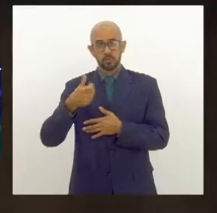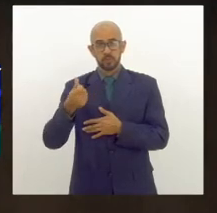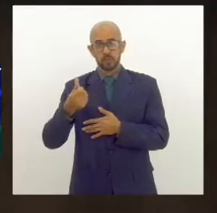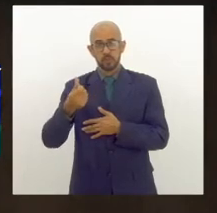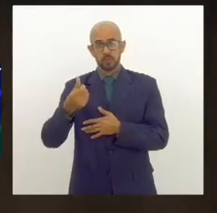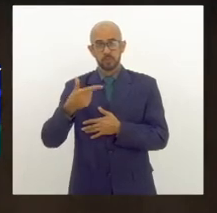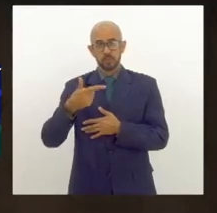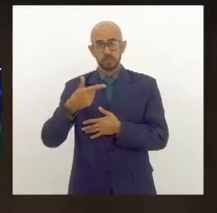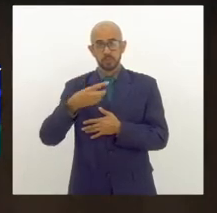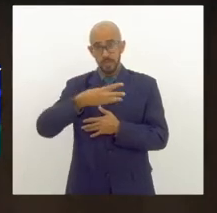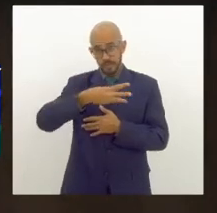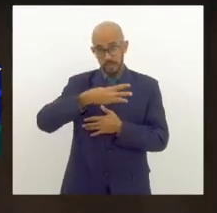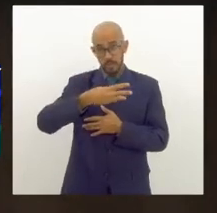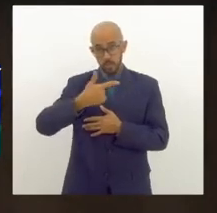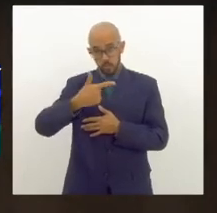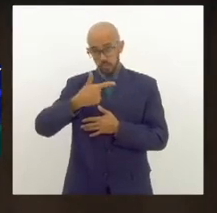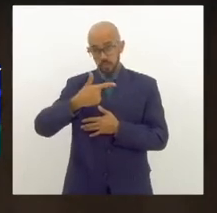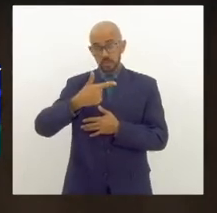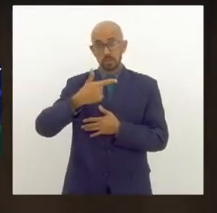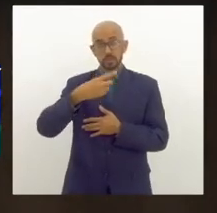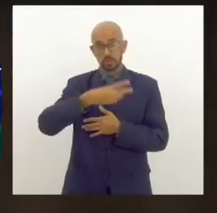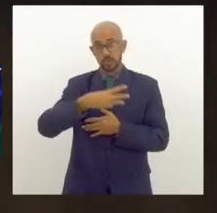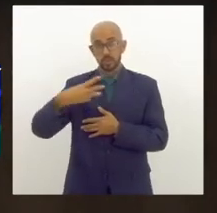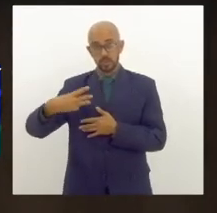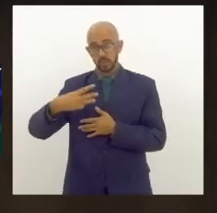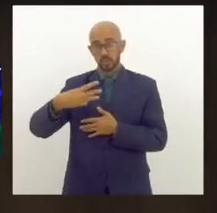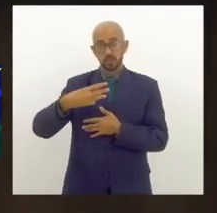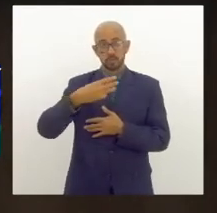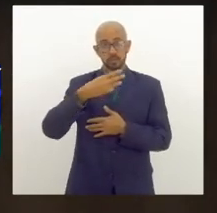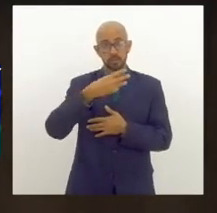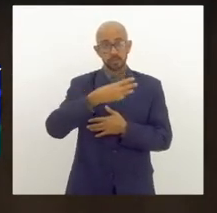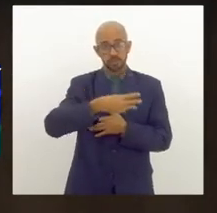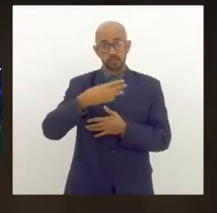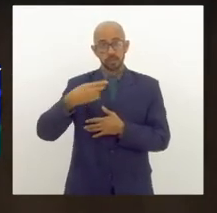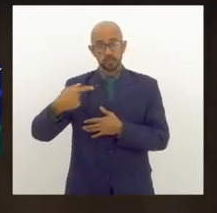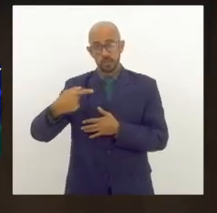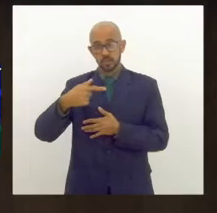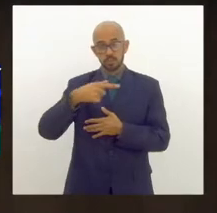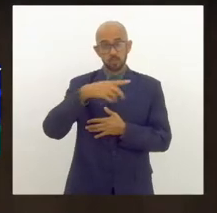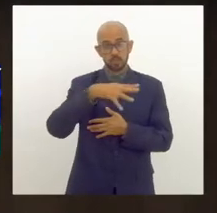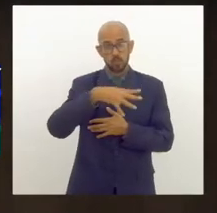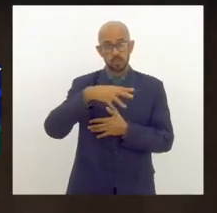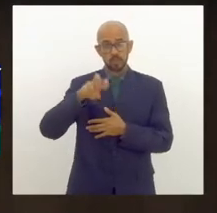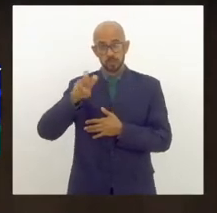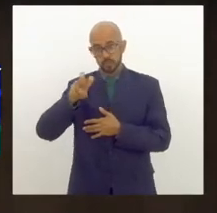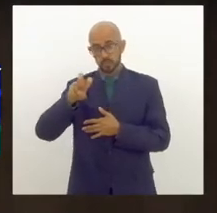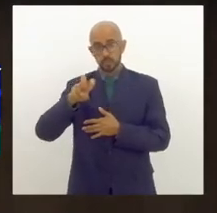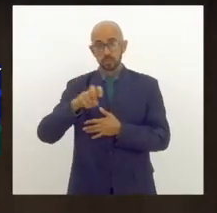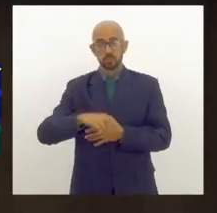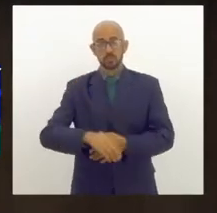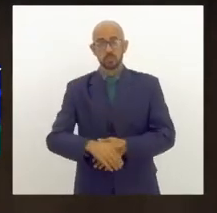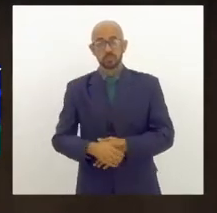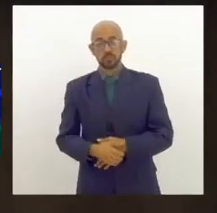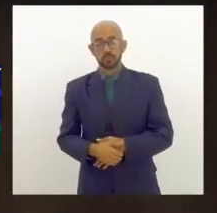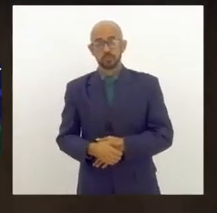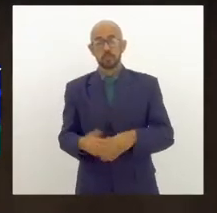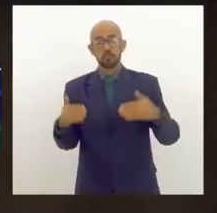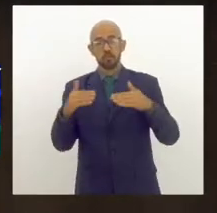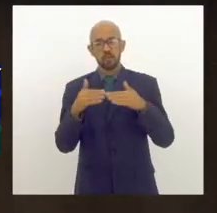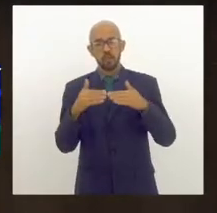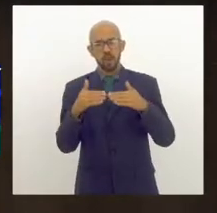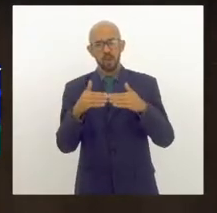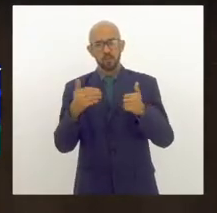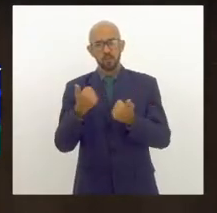26, 32, 33, 37 e 45. Favorável